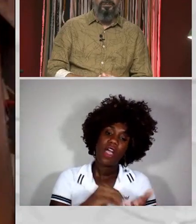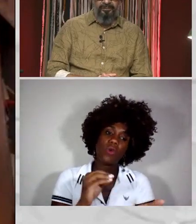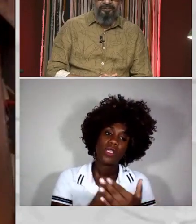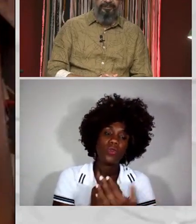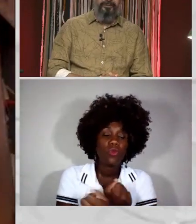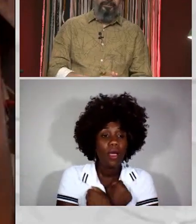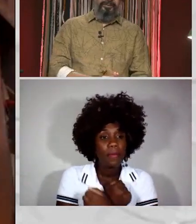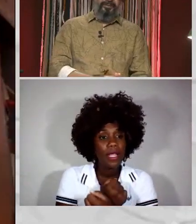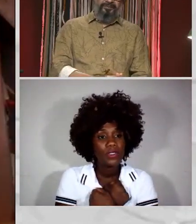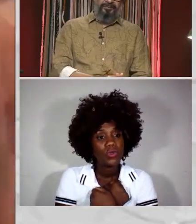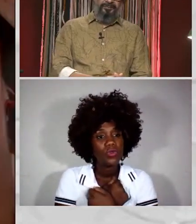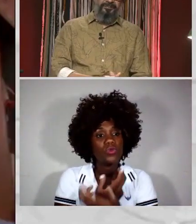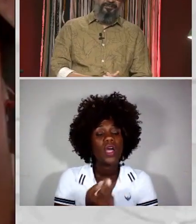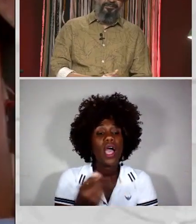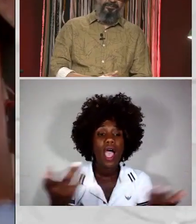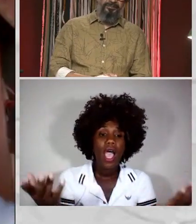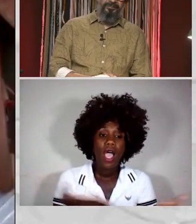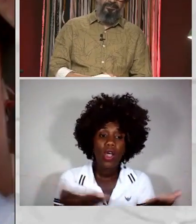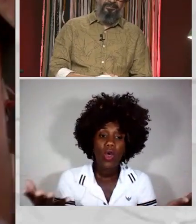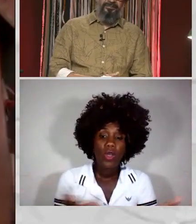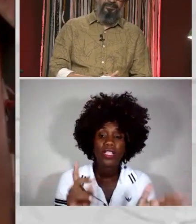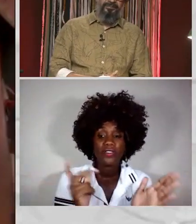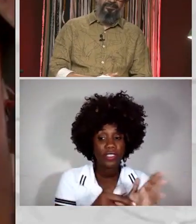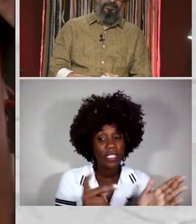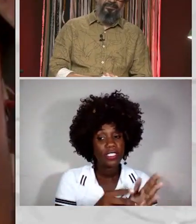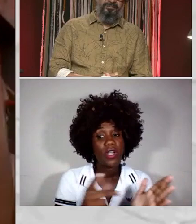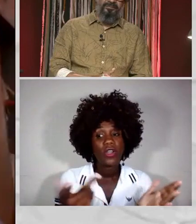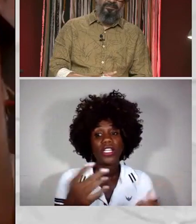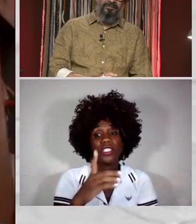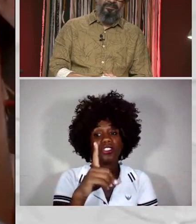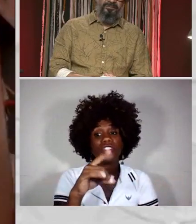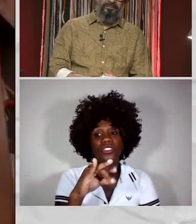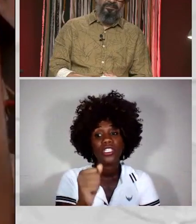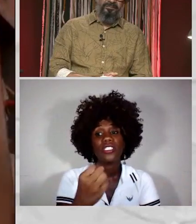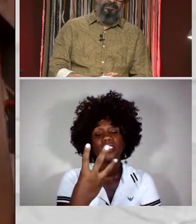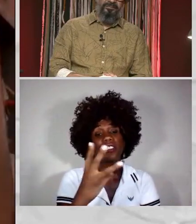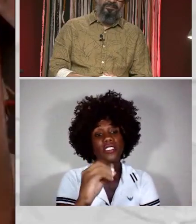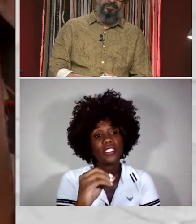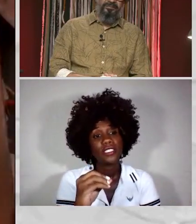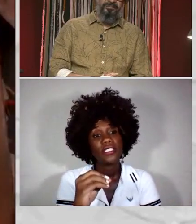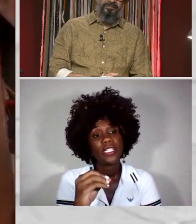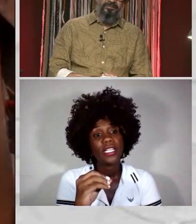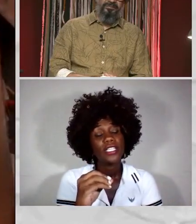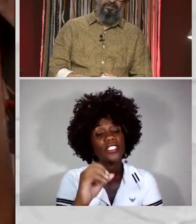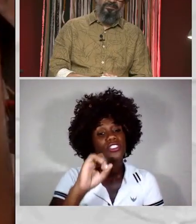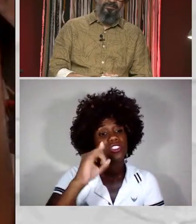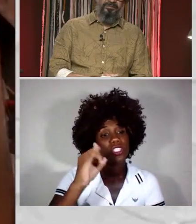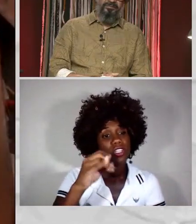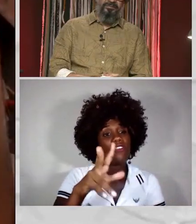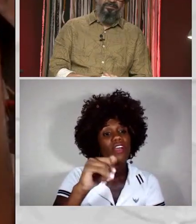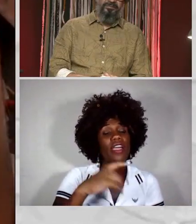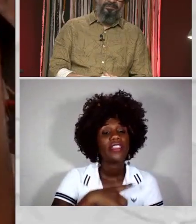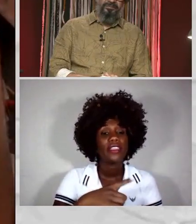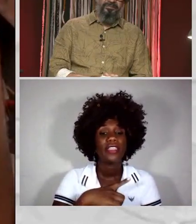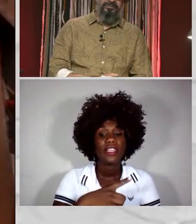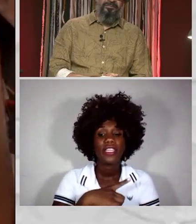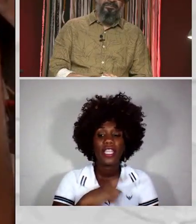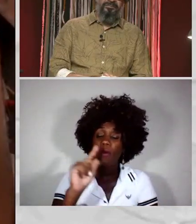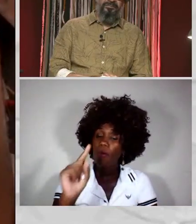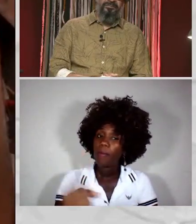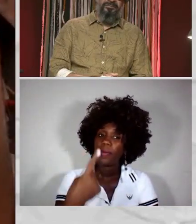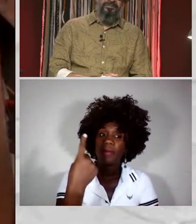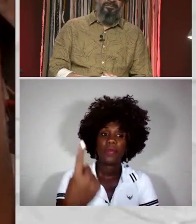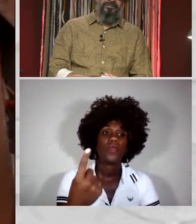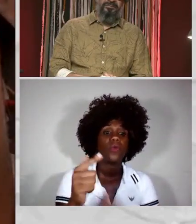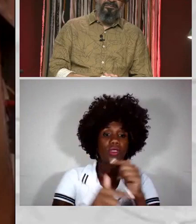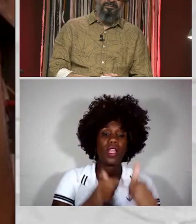Então, agora mesmo, agorinha, no dia 30 de janeiro, agorinha mesmo, né? A gente vai ter a primeira ação e a